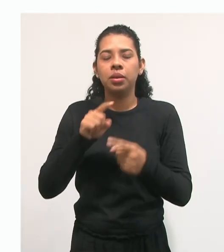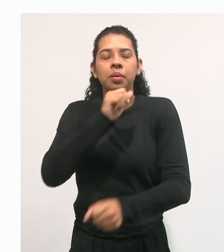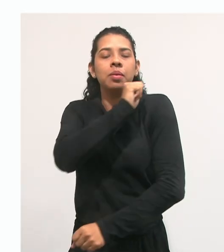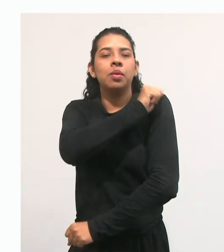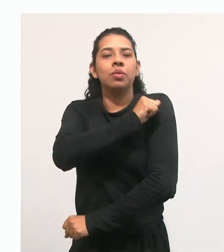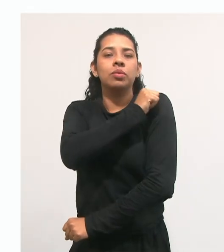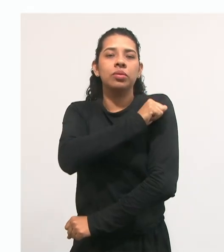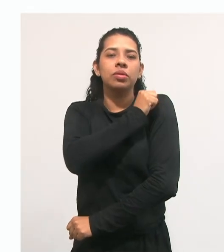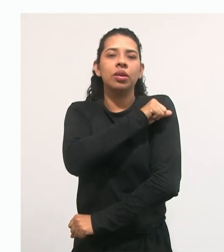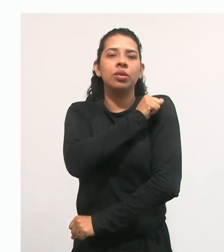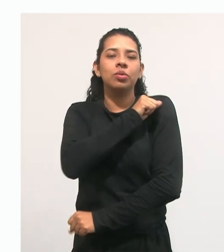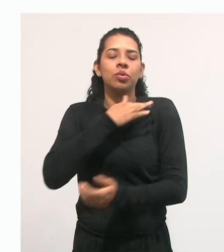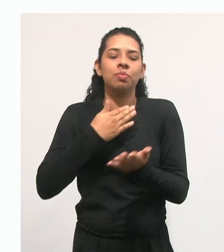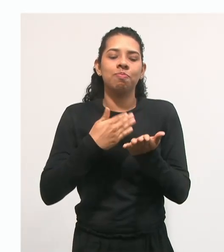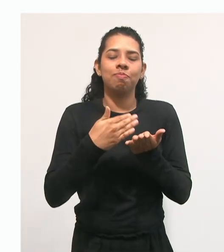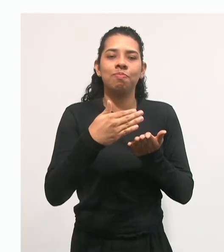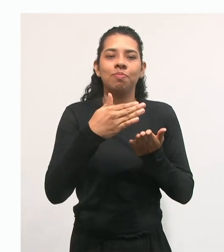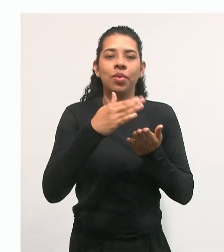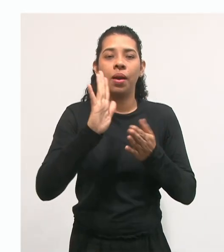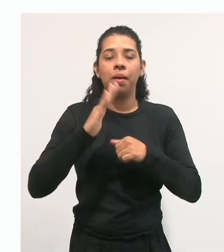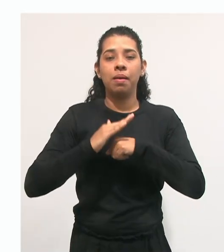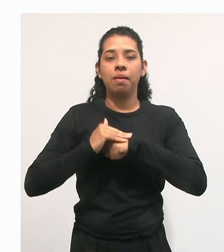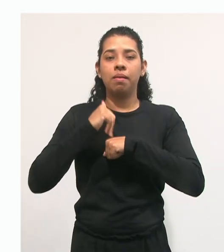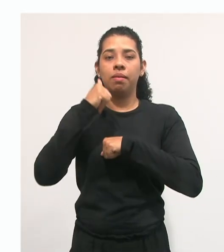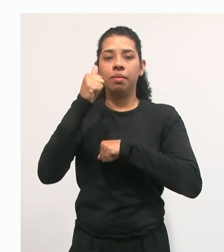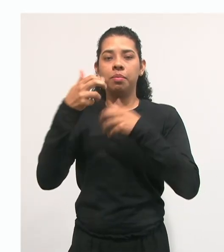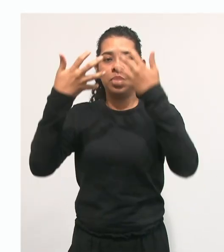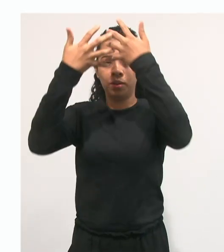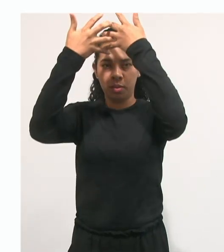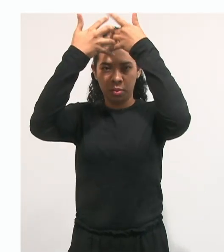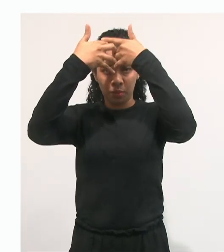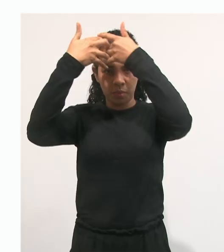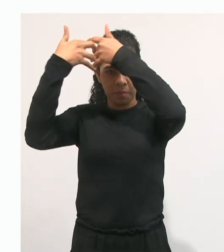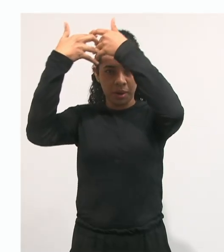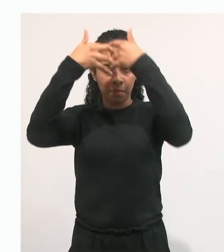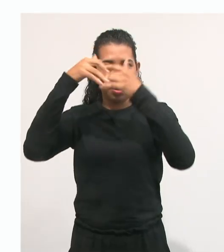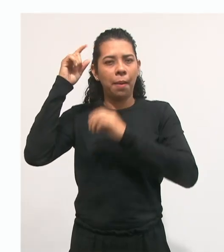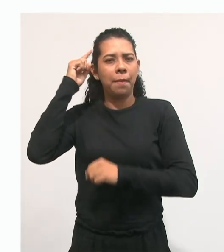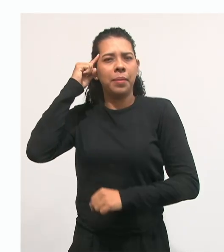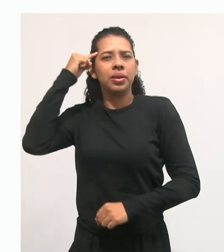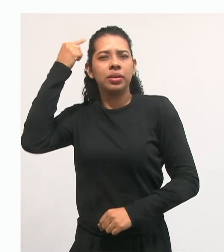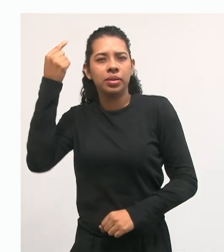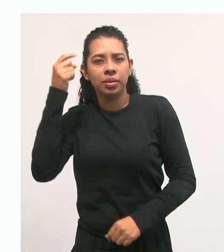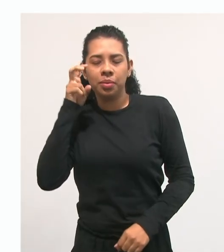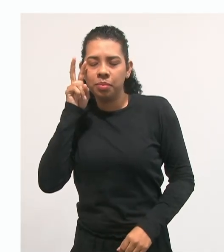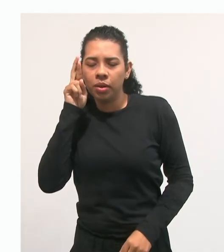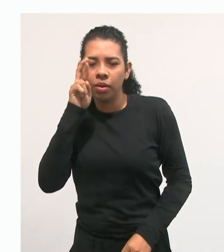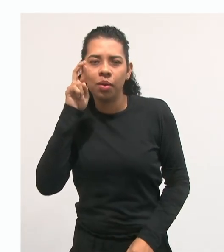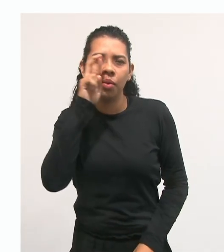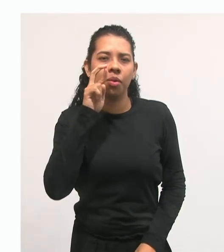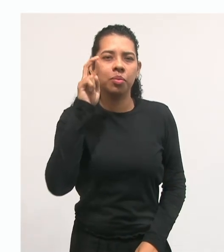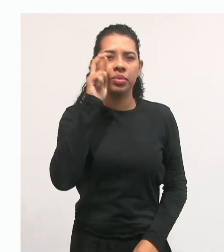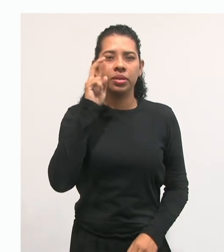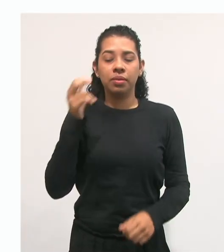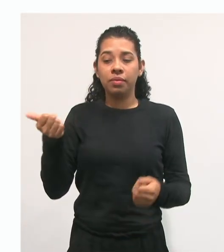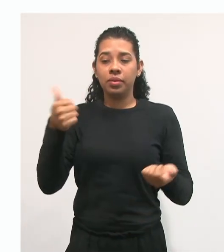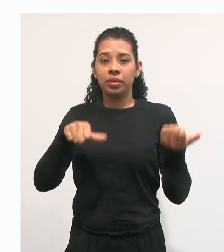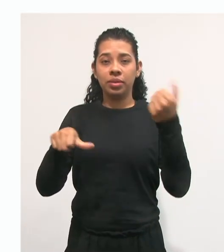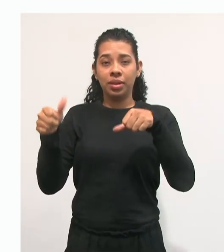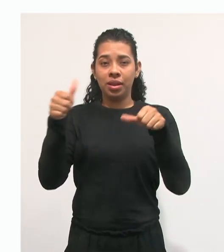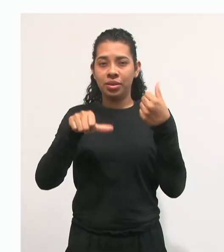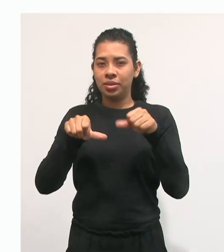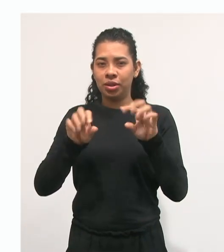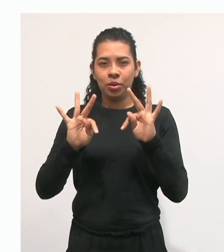aprimoram capacidades cognitivas, pensamento independente, observação, análise, síntese